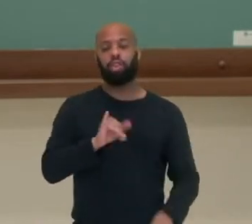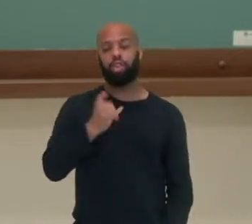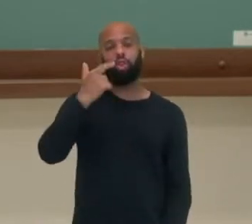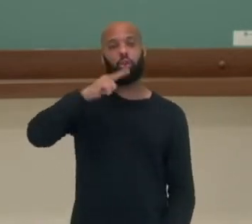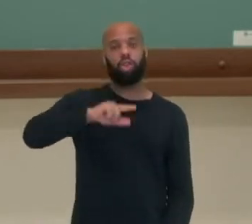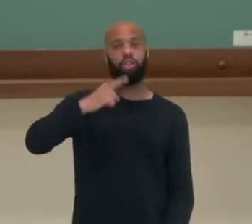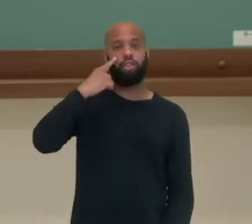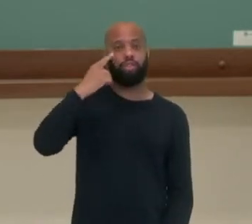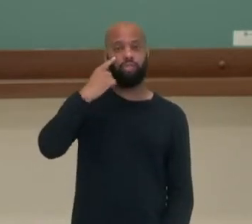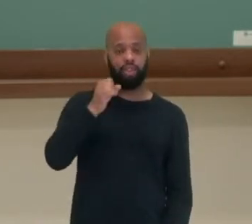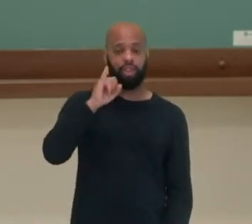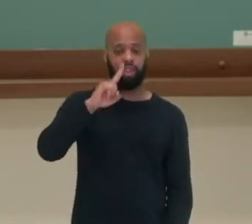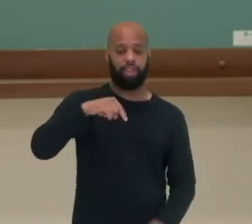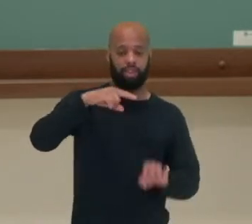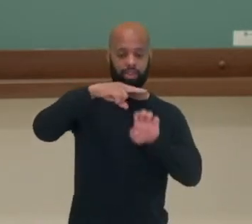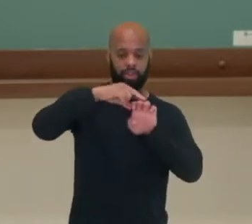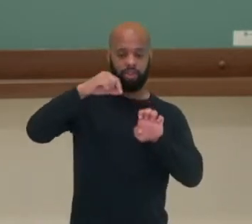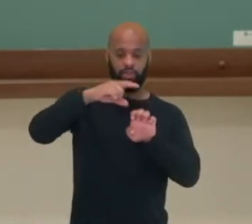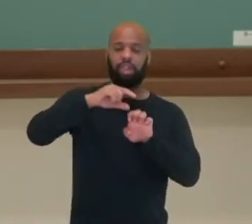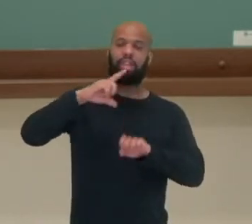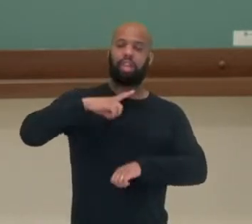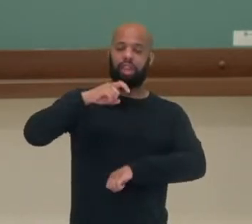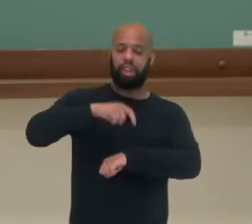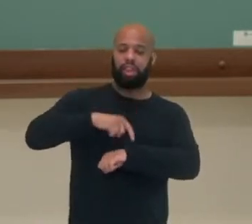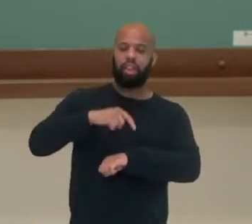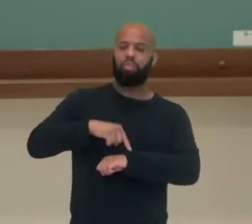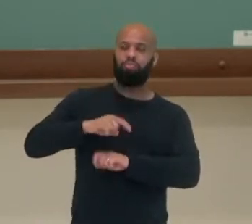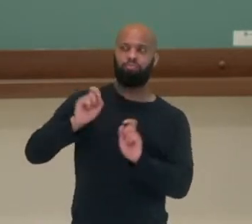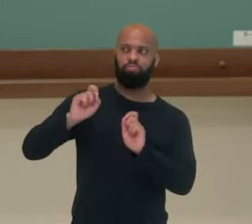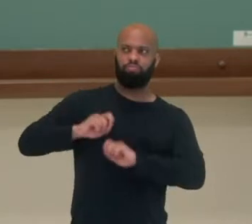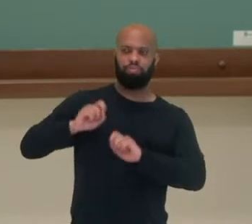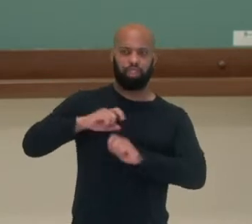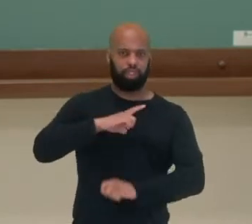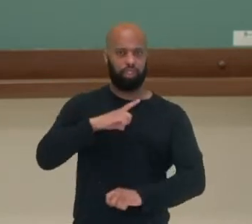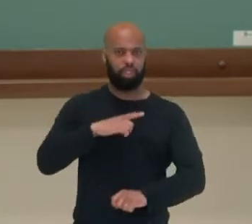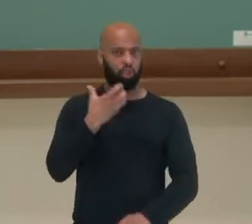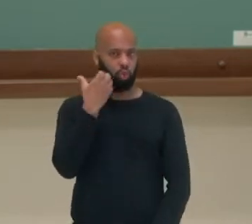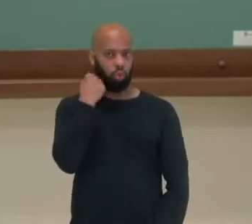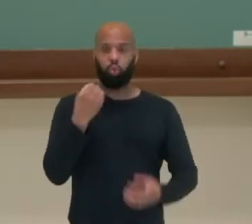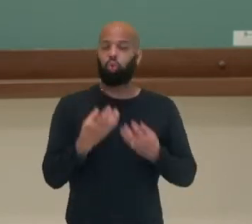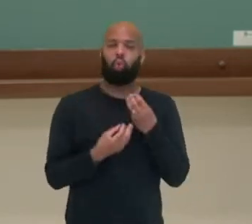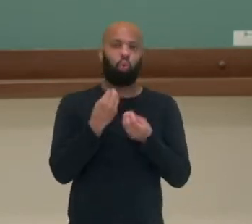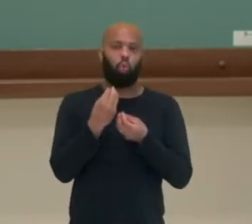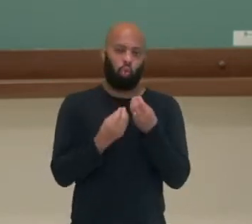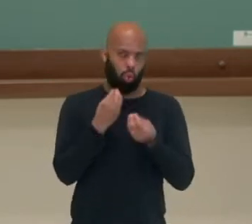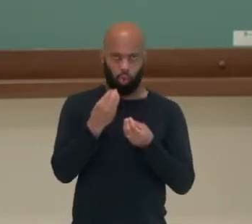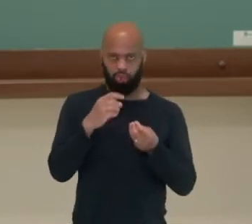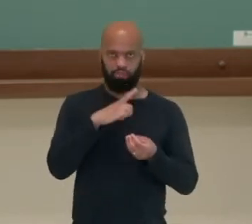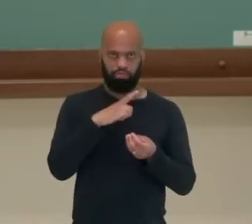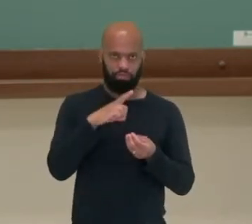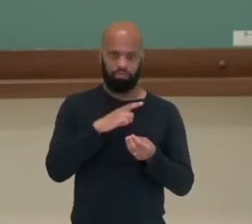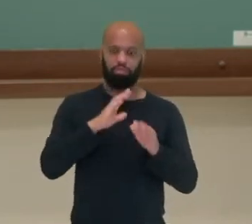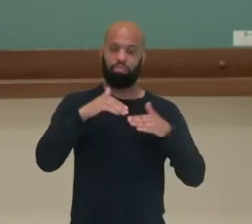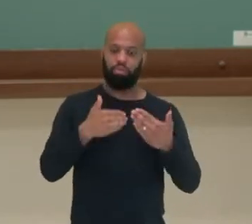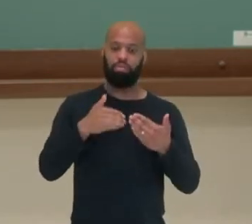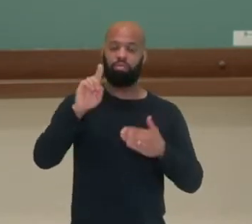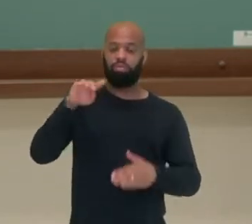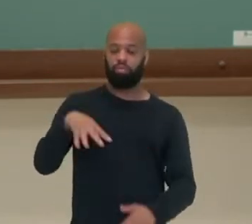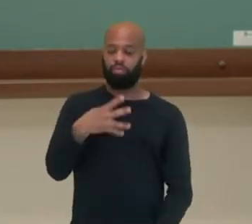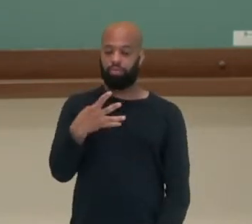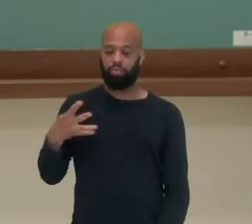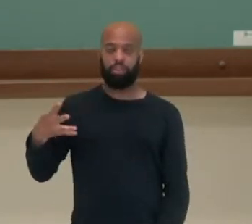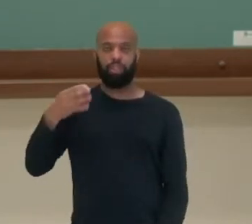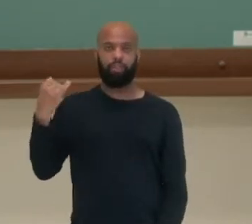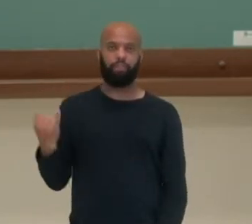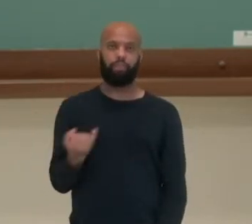nosso empreendimento em tempo real está tendo lucro, como que está indo o andamento, o nosso caixa. Então a planilha é